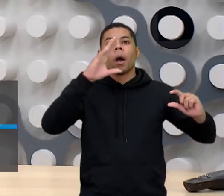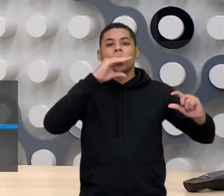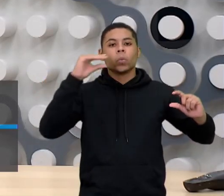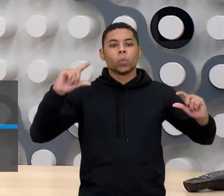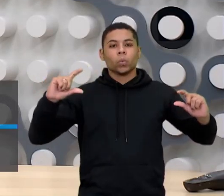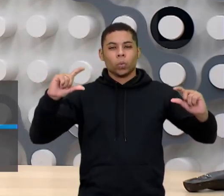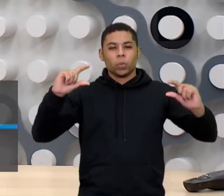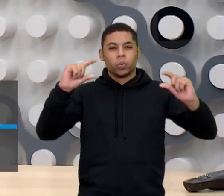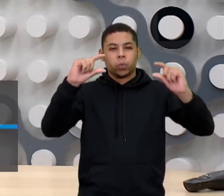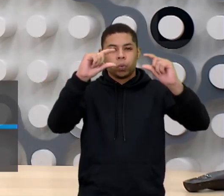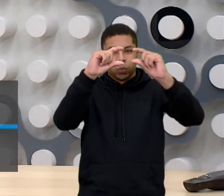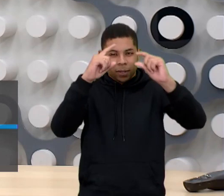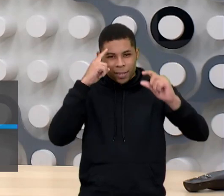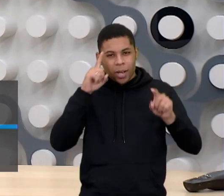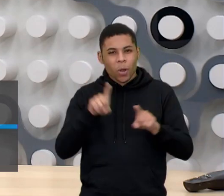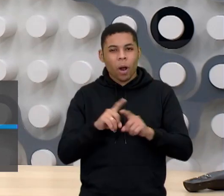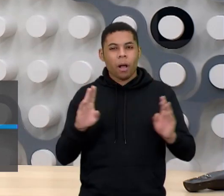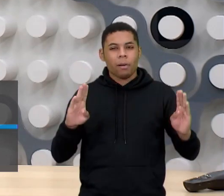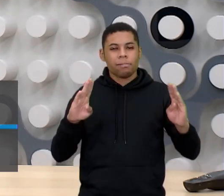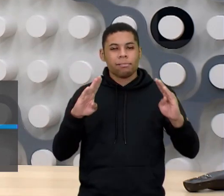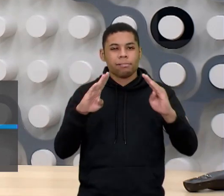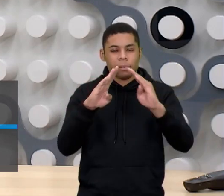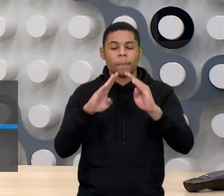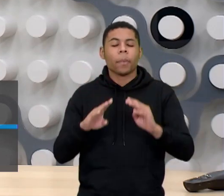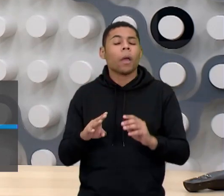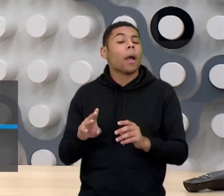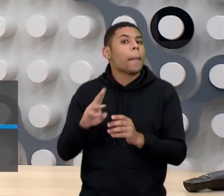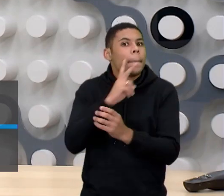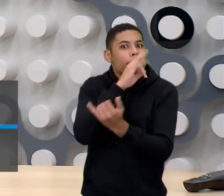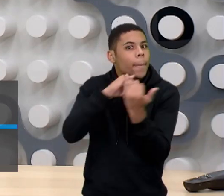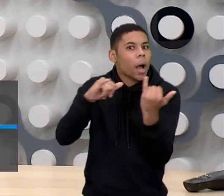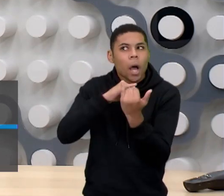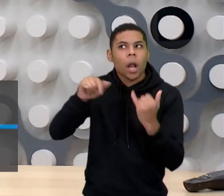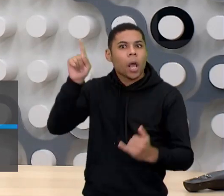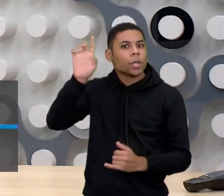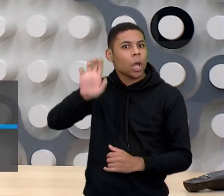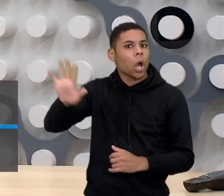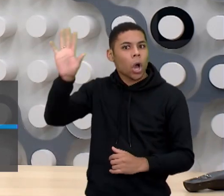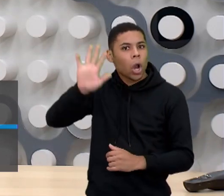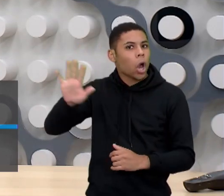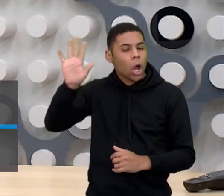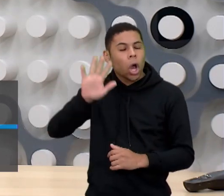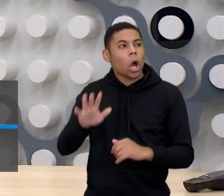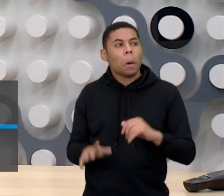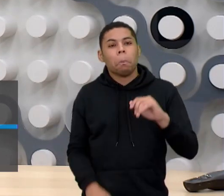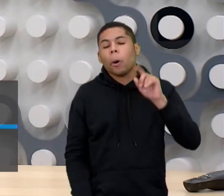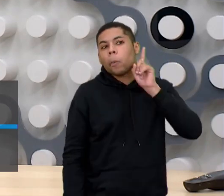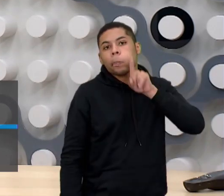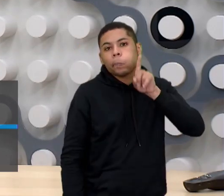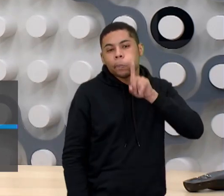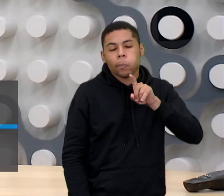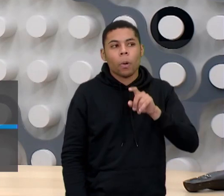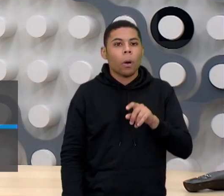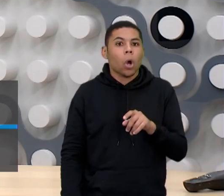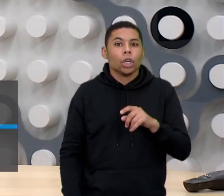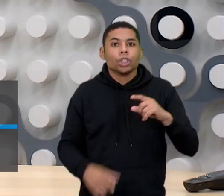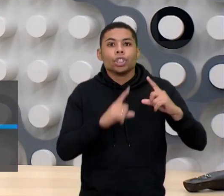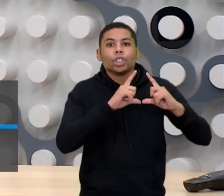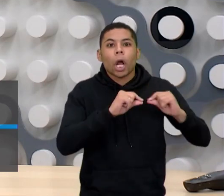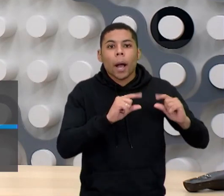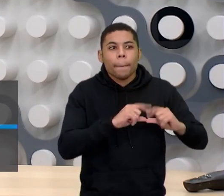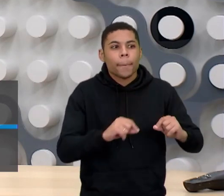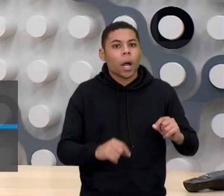exemplo, observa, né, pirâmides aí de países europeus, o próprio Estados Unidos, o Japão, né, que tem uma expectativa de vida aí acima